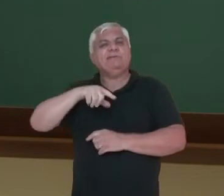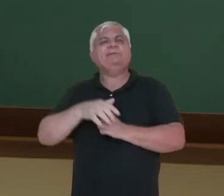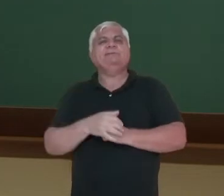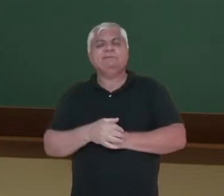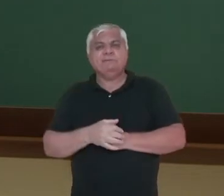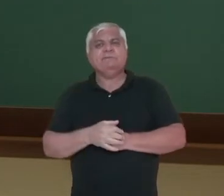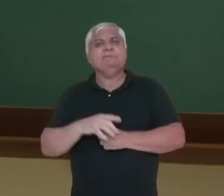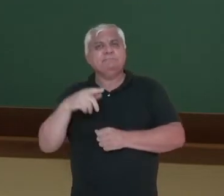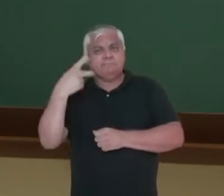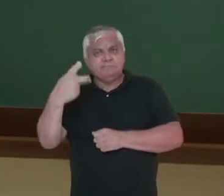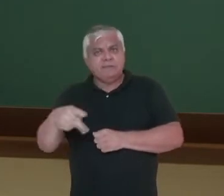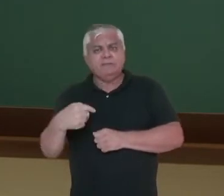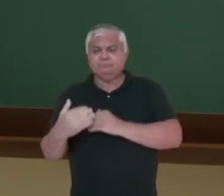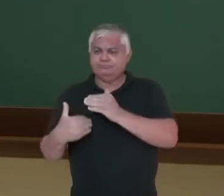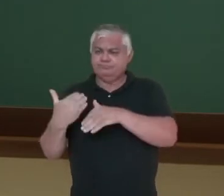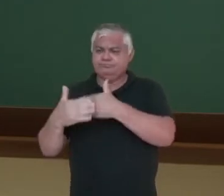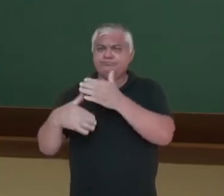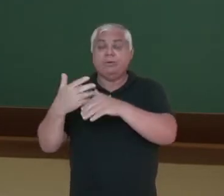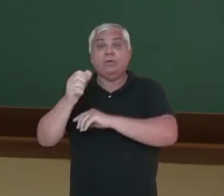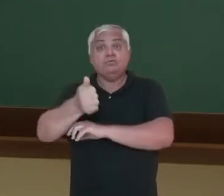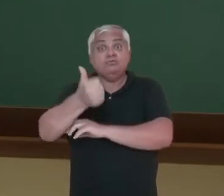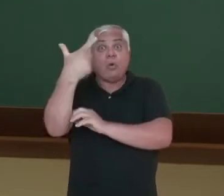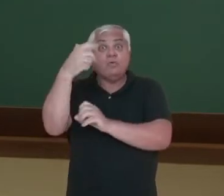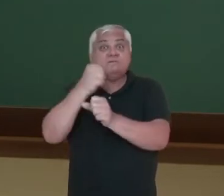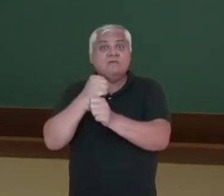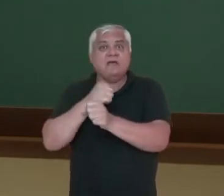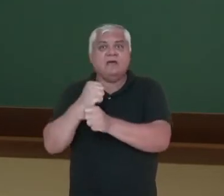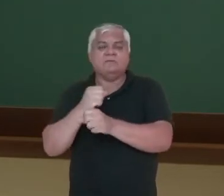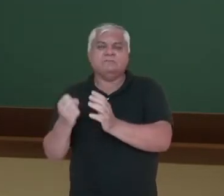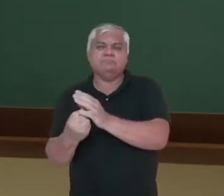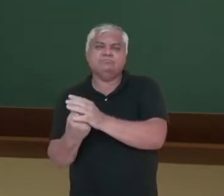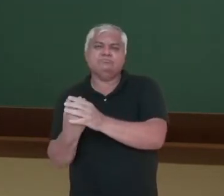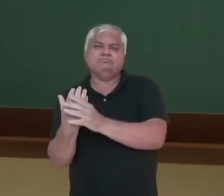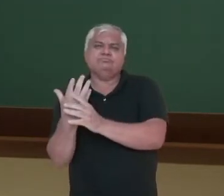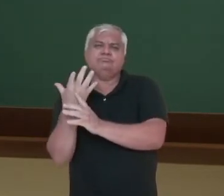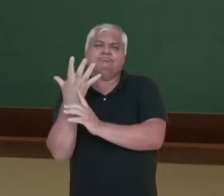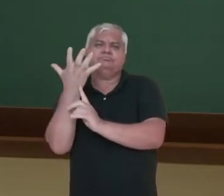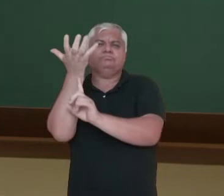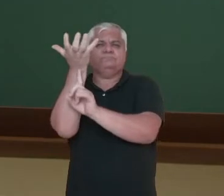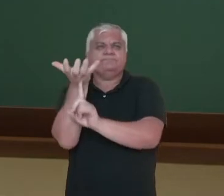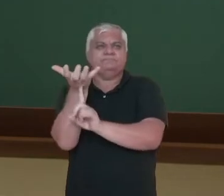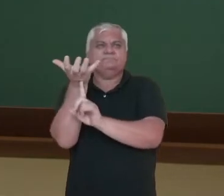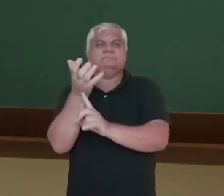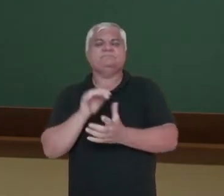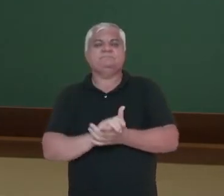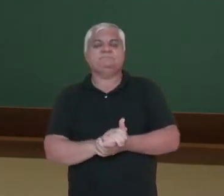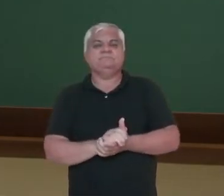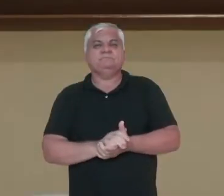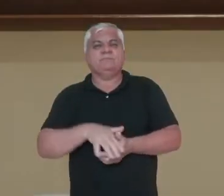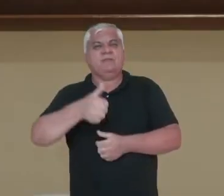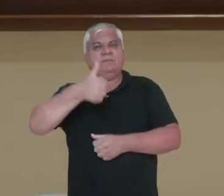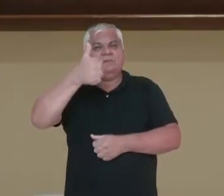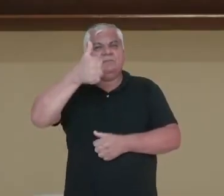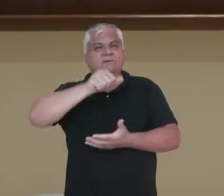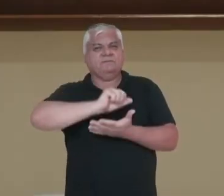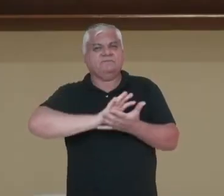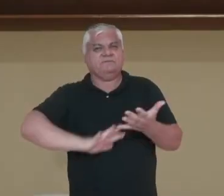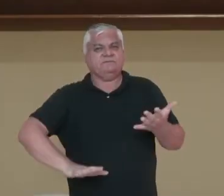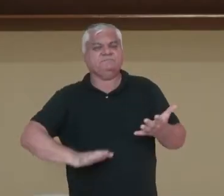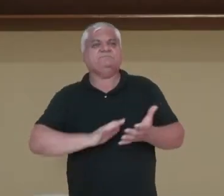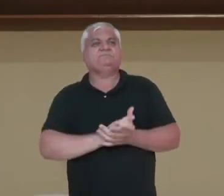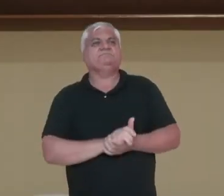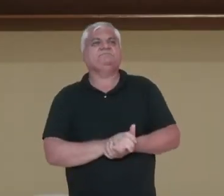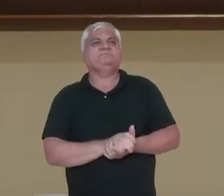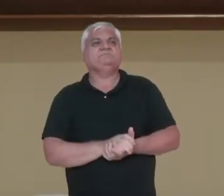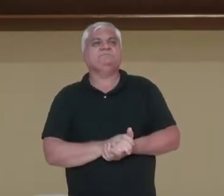A poder se reproduzir depois de 12 anos, mais ou menos, ok? Então, vamos para a primeira atividade, tá?